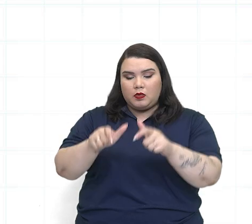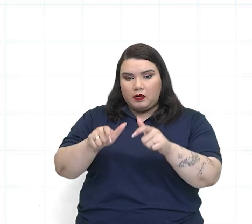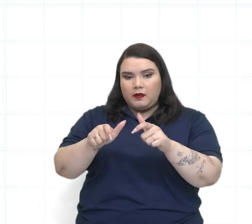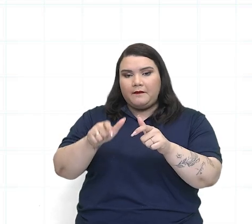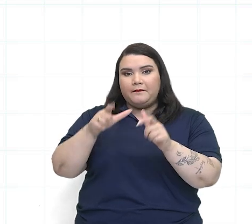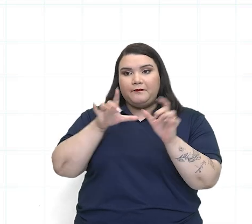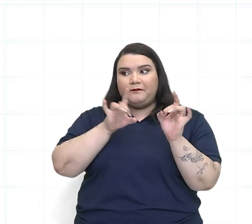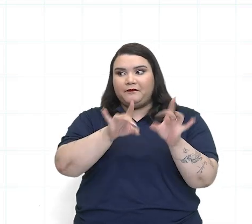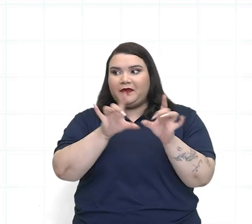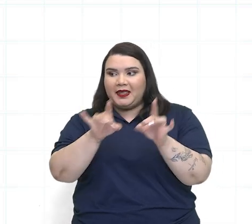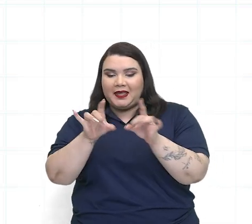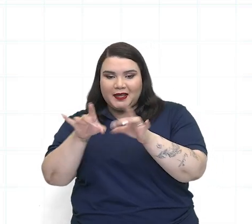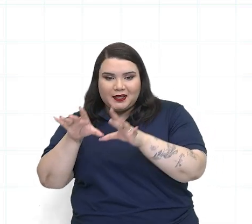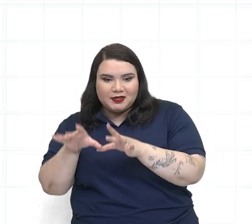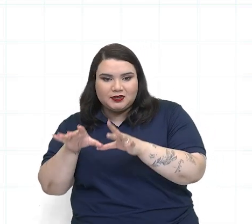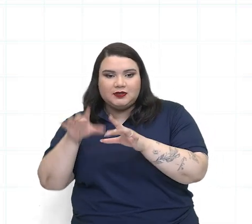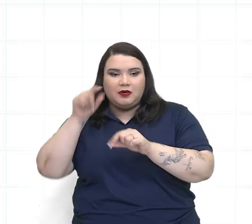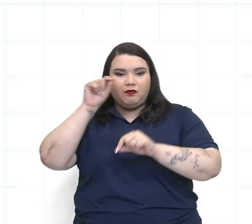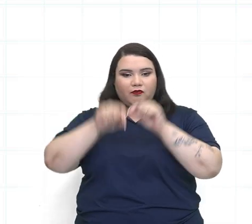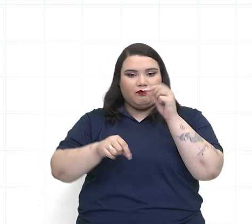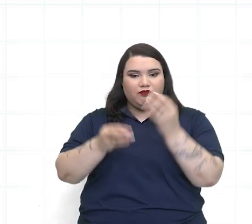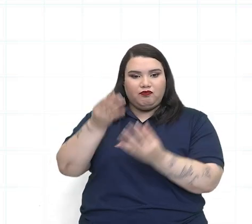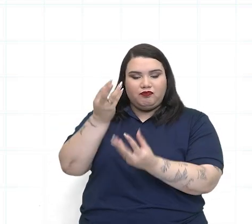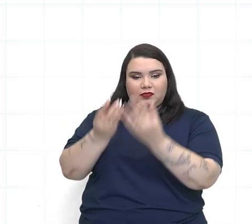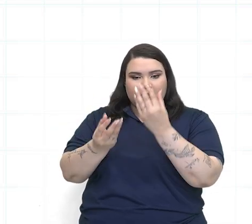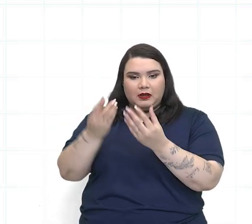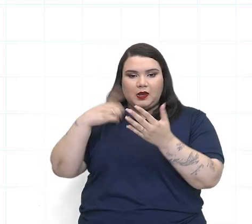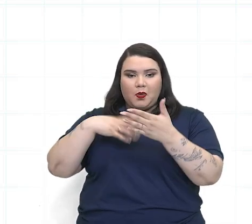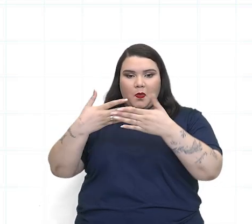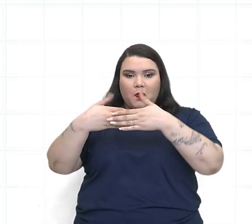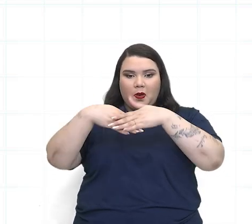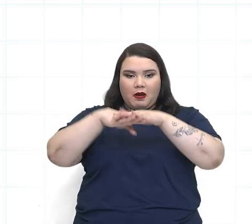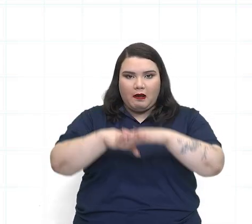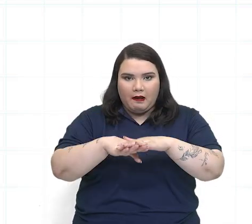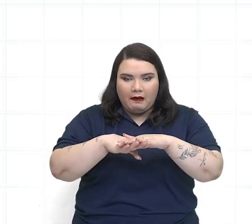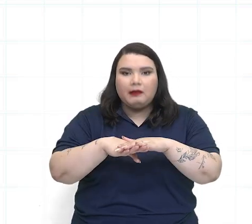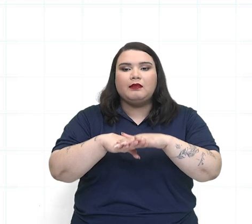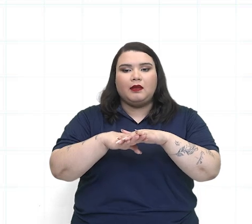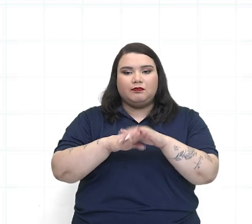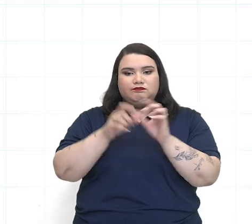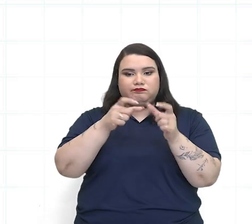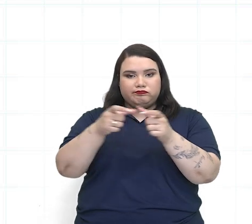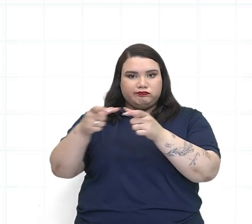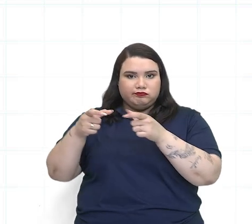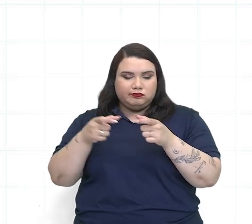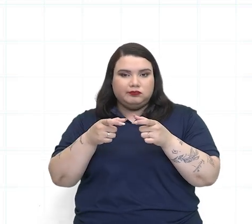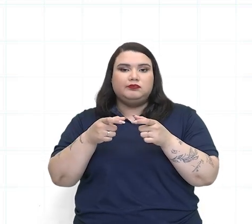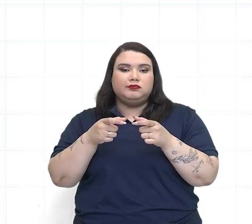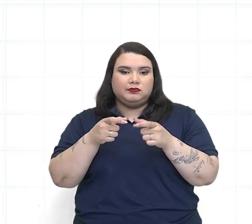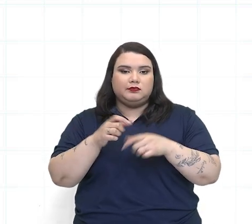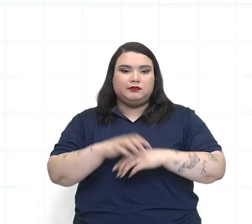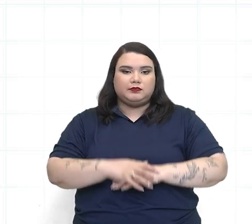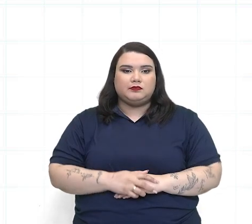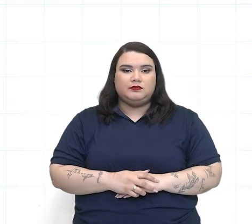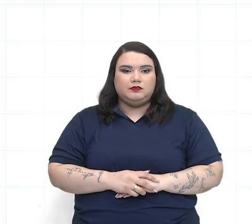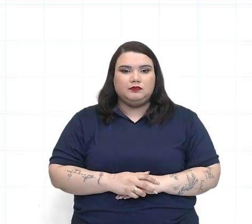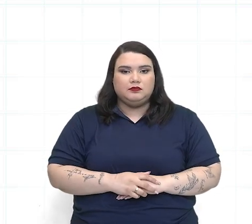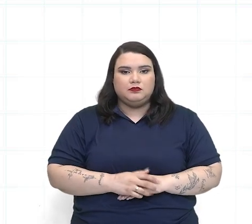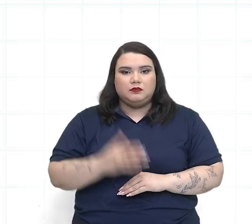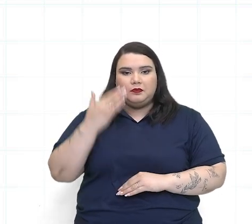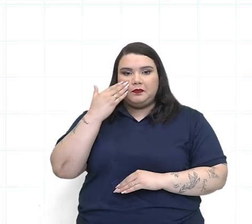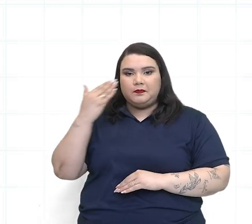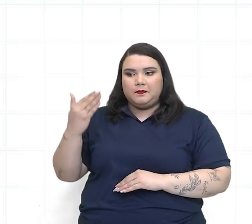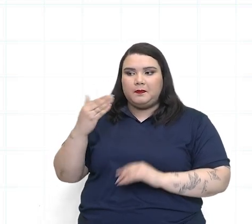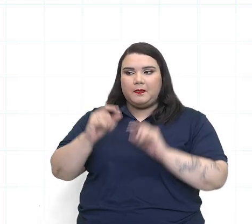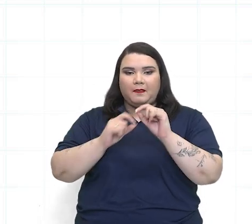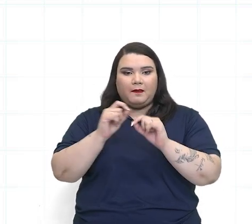quem vende-os lhes aquilata o valor. Teus granadeiros da guarda não se inflamam de pudor. Fiat Lux do